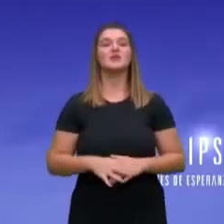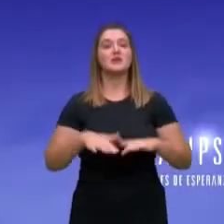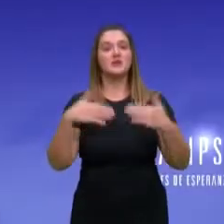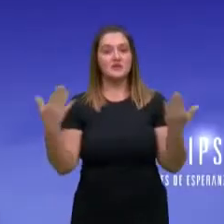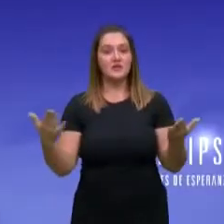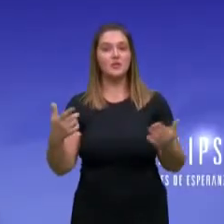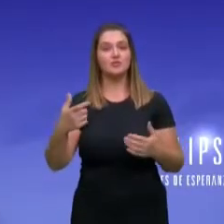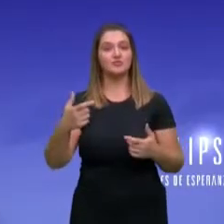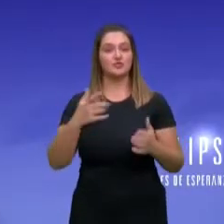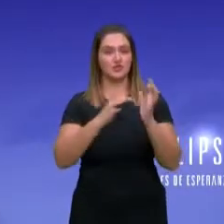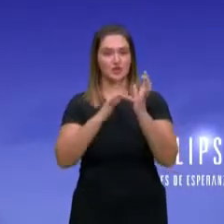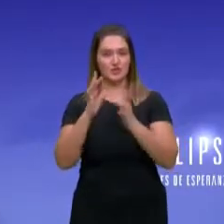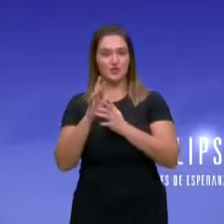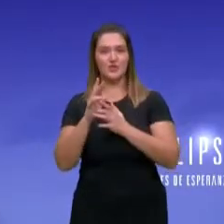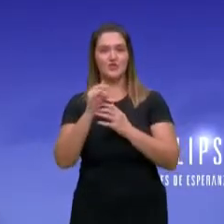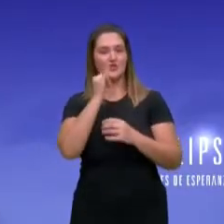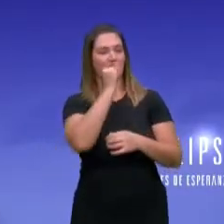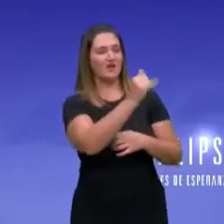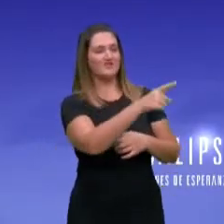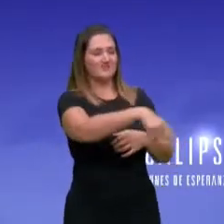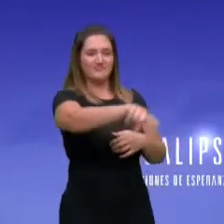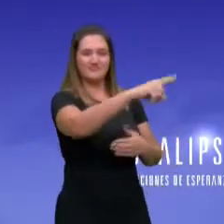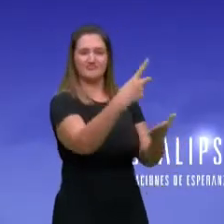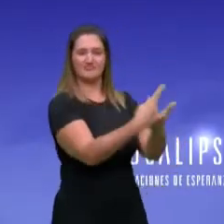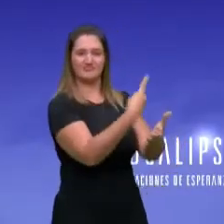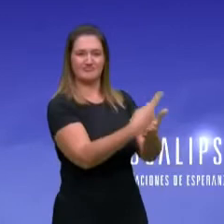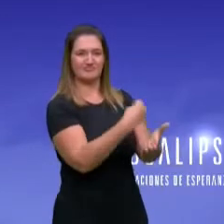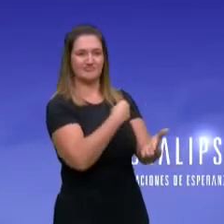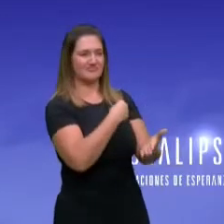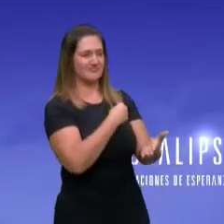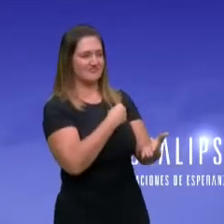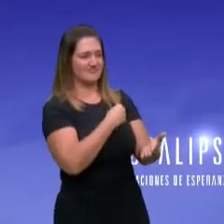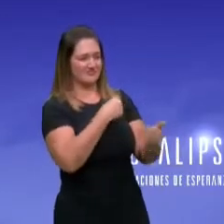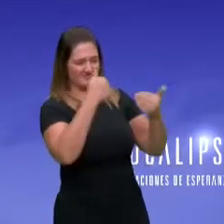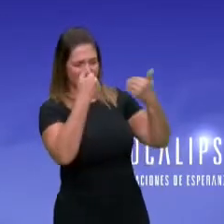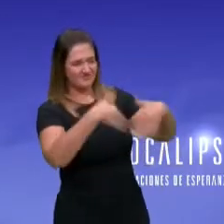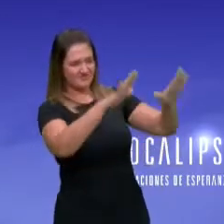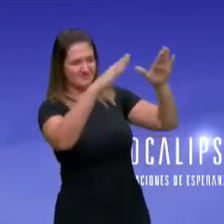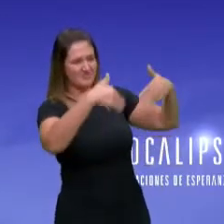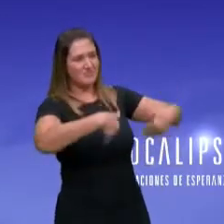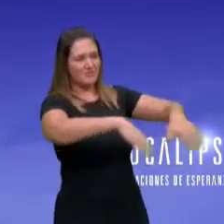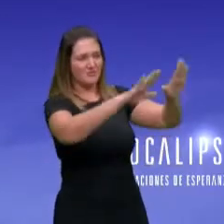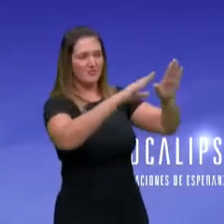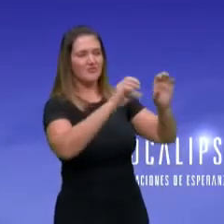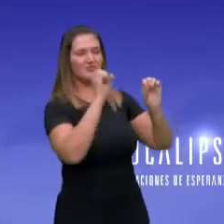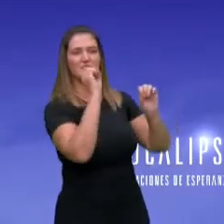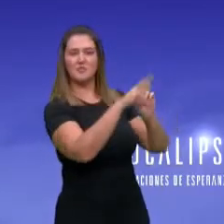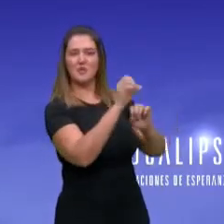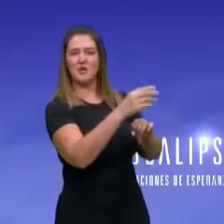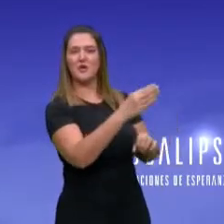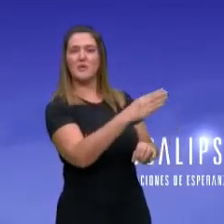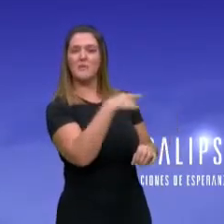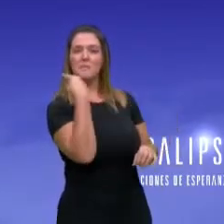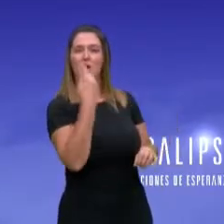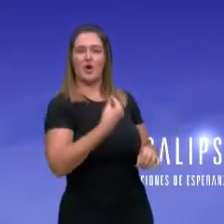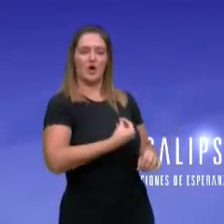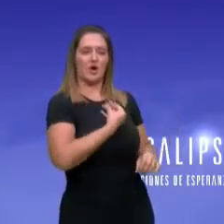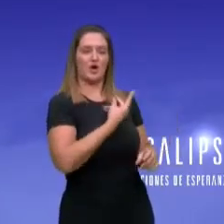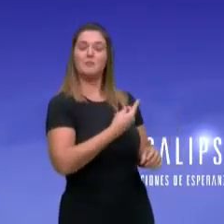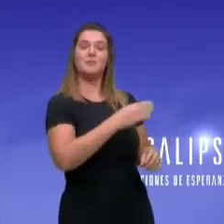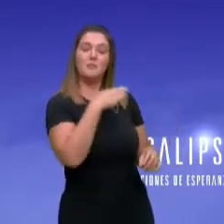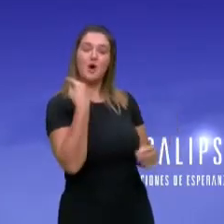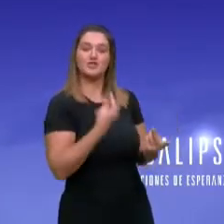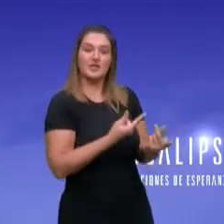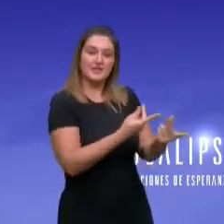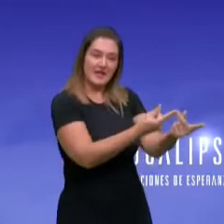então o rei dirá também aos que estiverem à sua esquerda: apartai-vos de mim, malditos, para o fogo eterno, preparado para o diabo